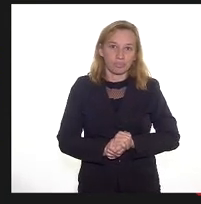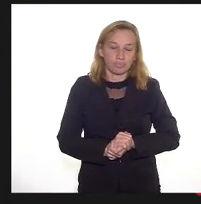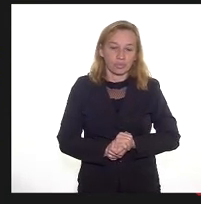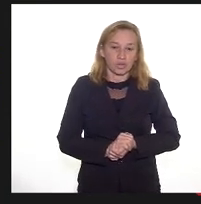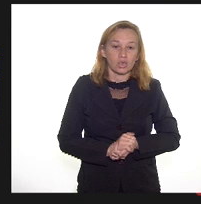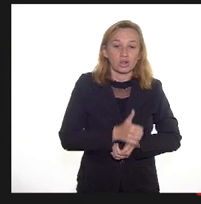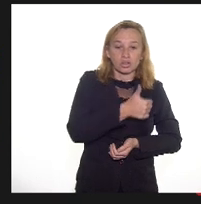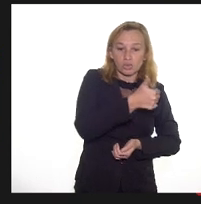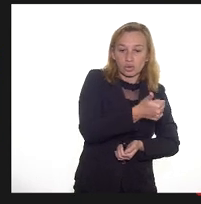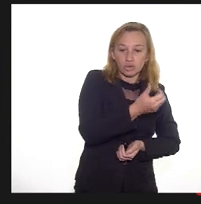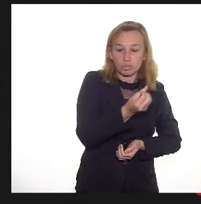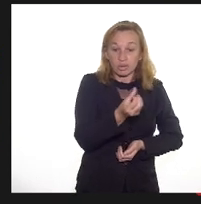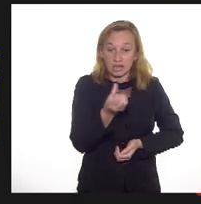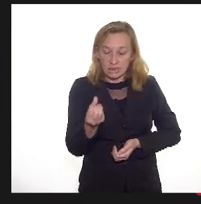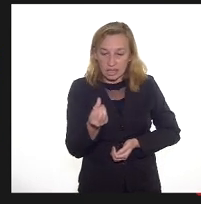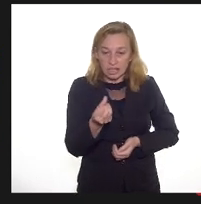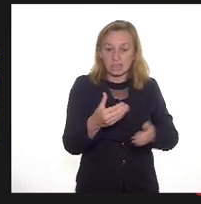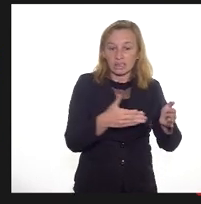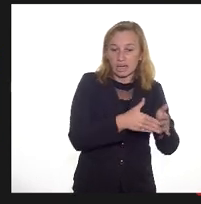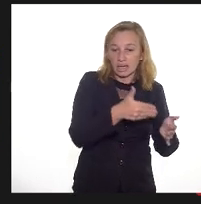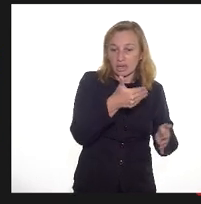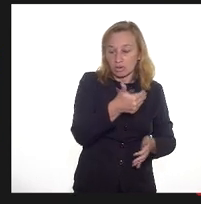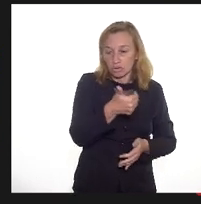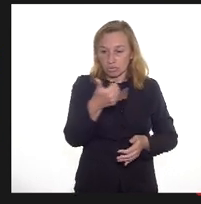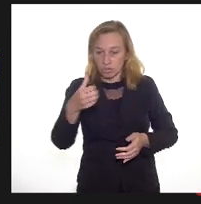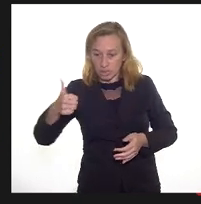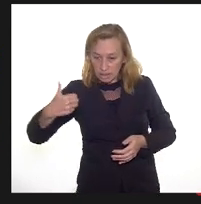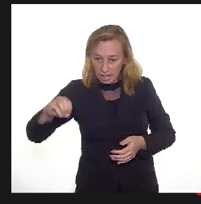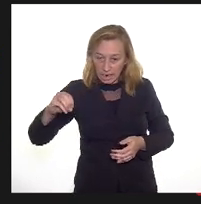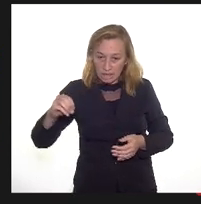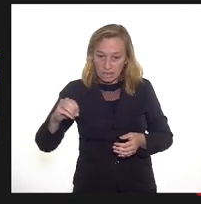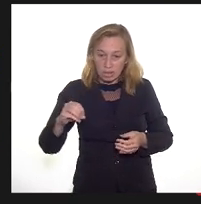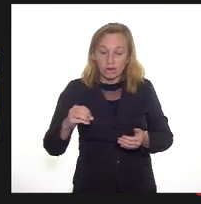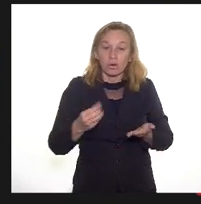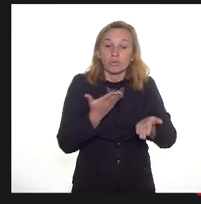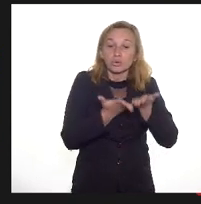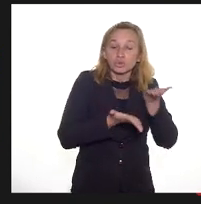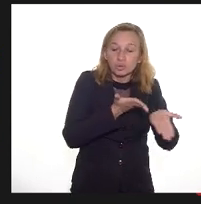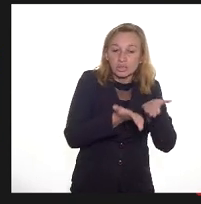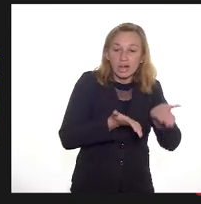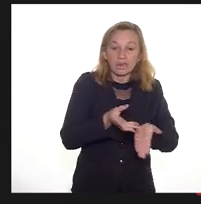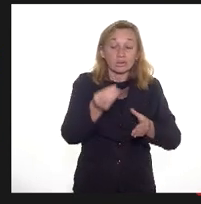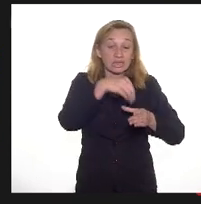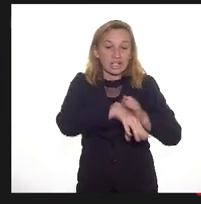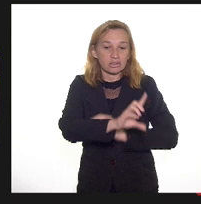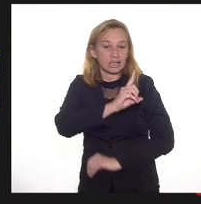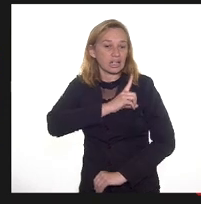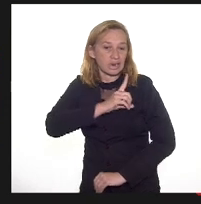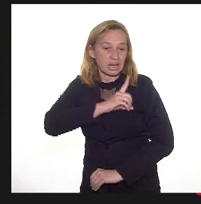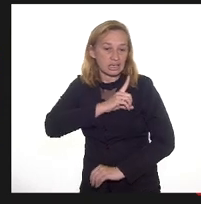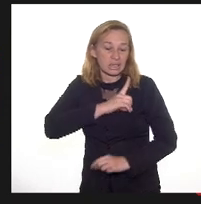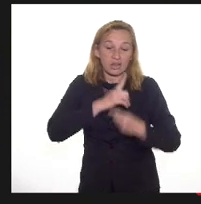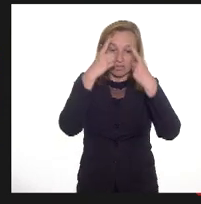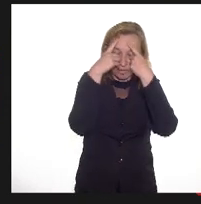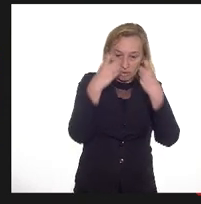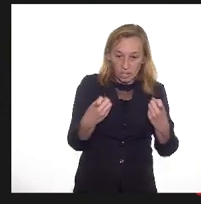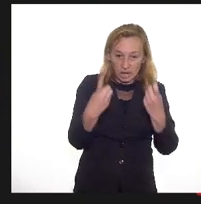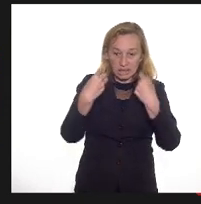entre 2006 e 2010, sobre o tratamento dado nas delegacias aos casos de